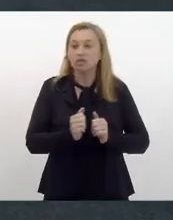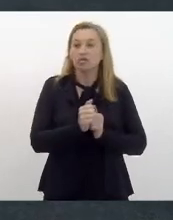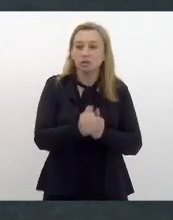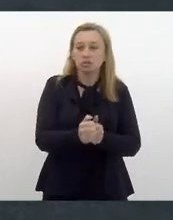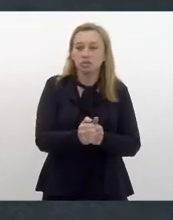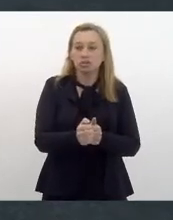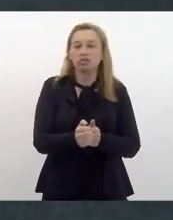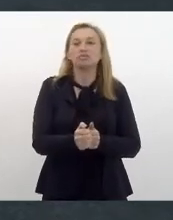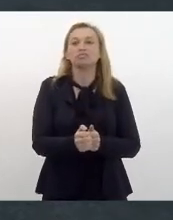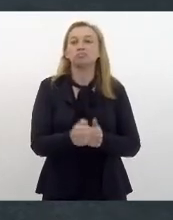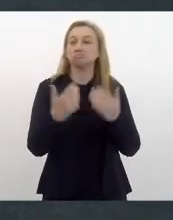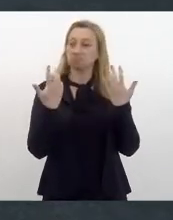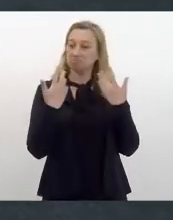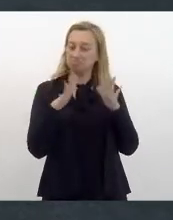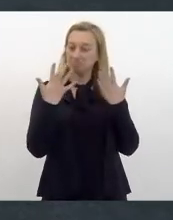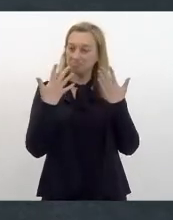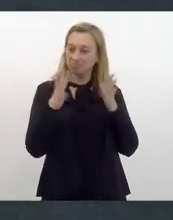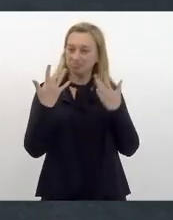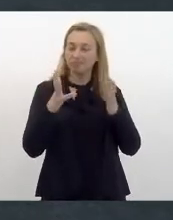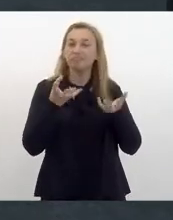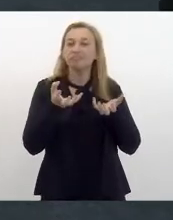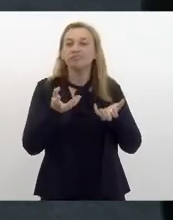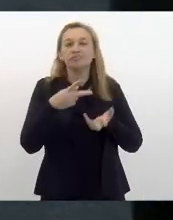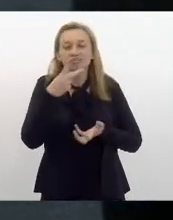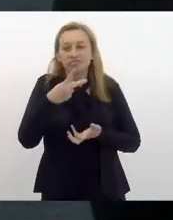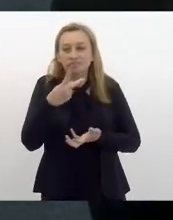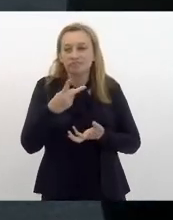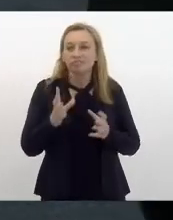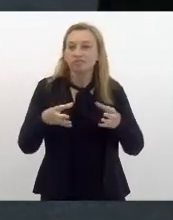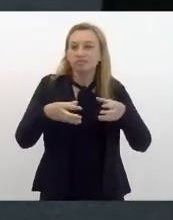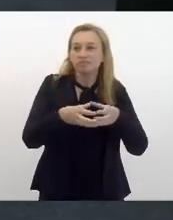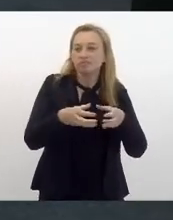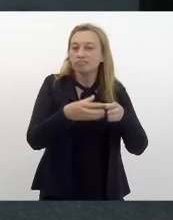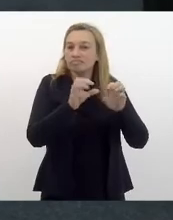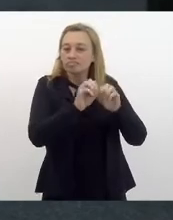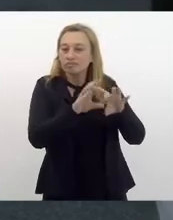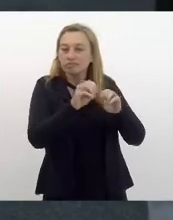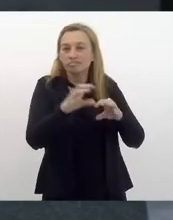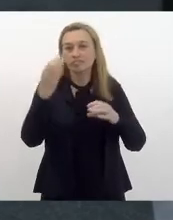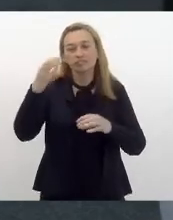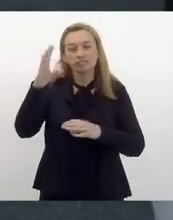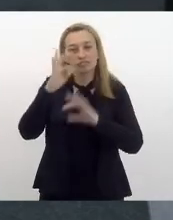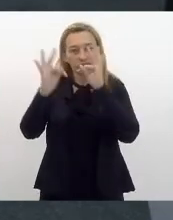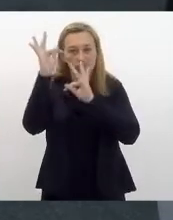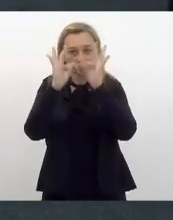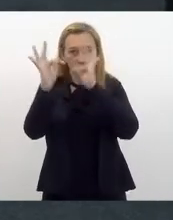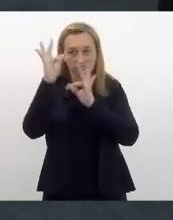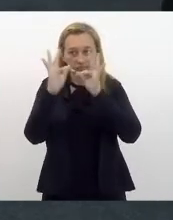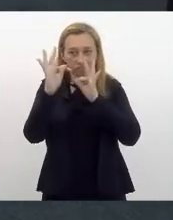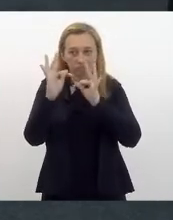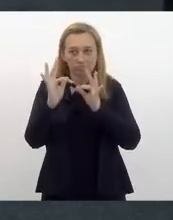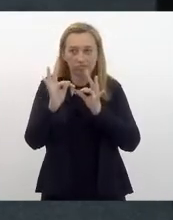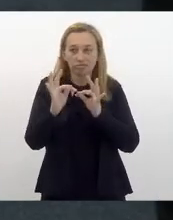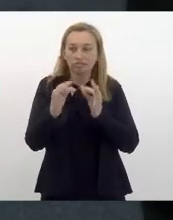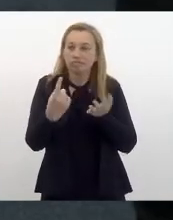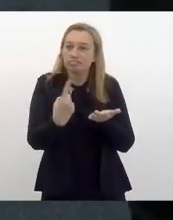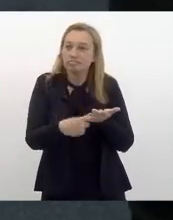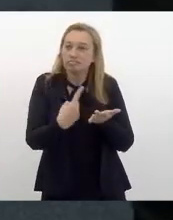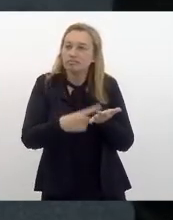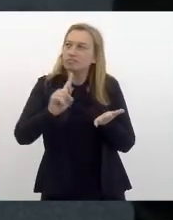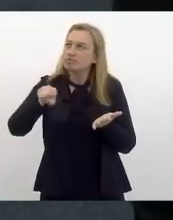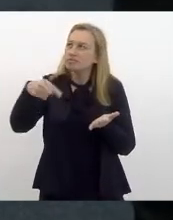conduzido com Extremo brilhantismo e quero dizer que as comissões de educação e ciência e tecnologia agendaram